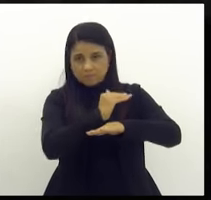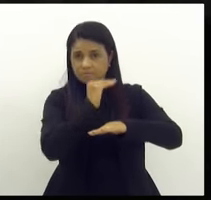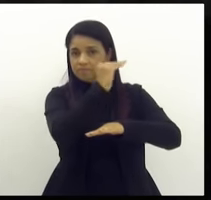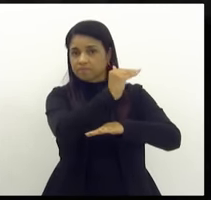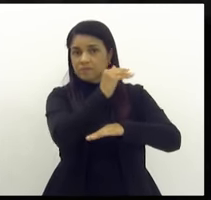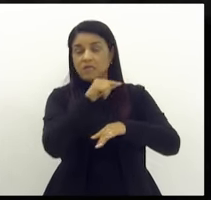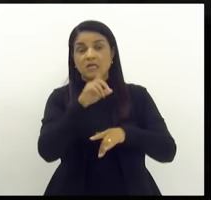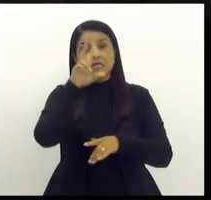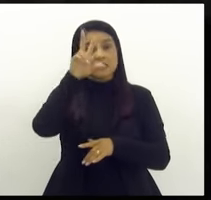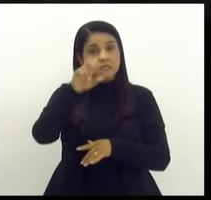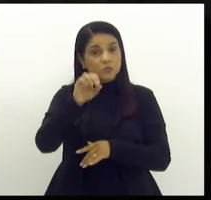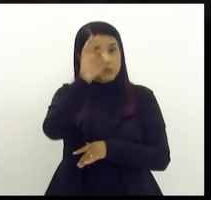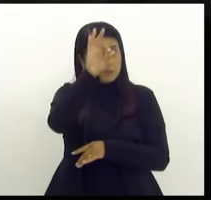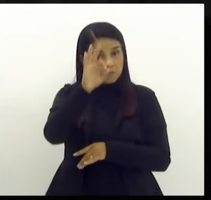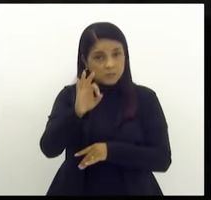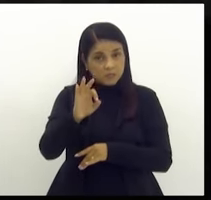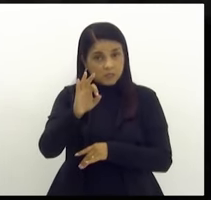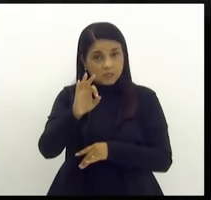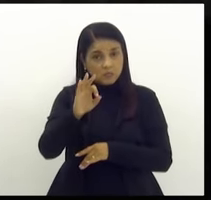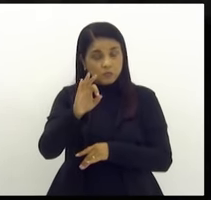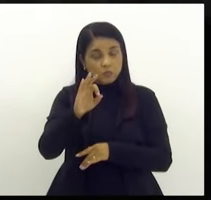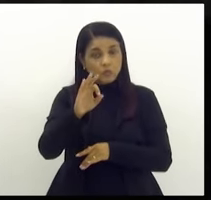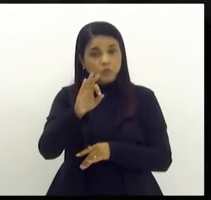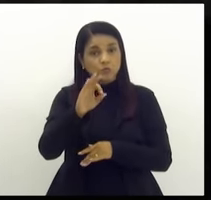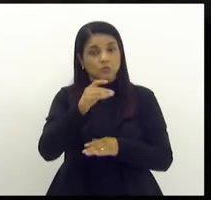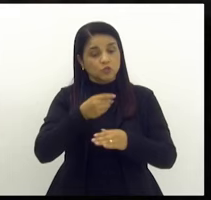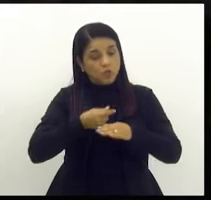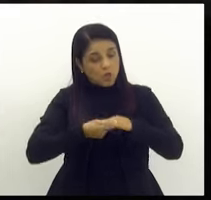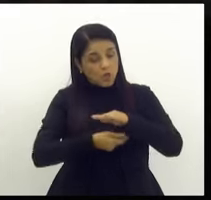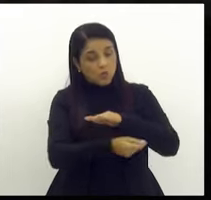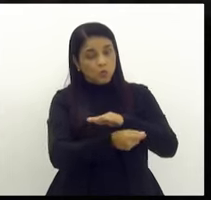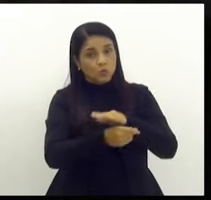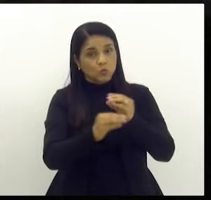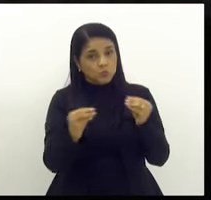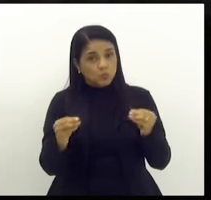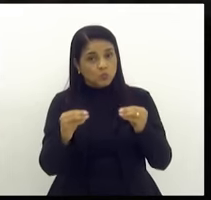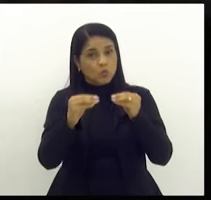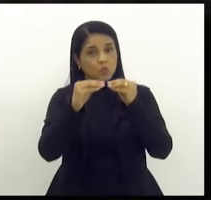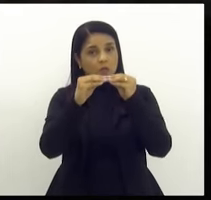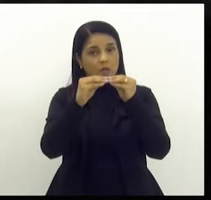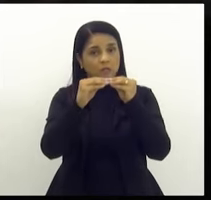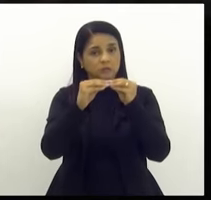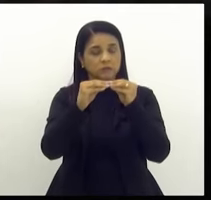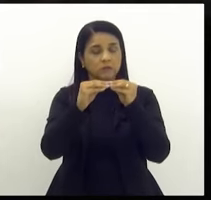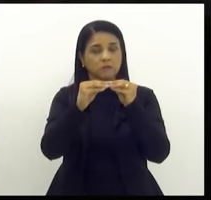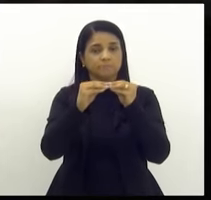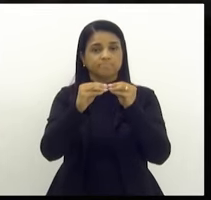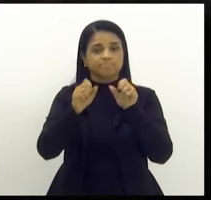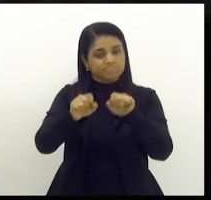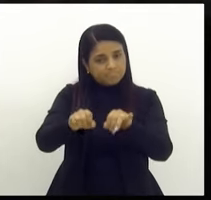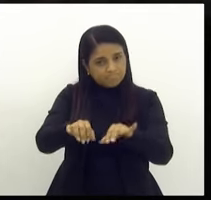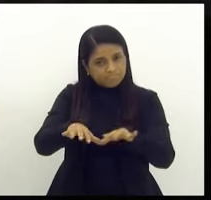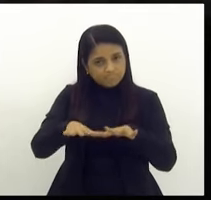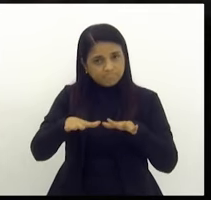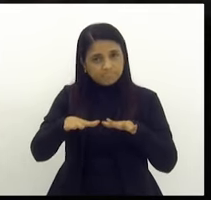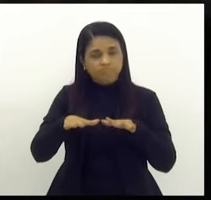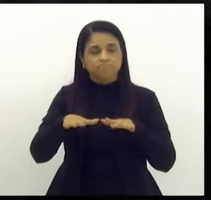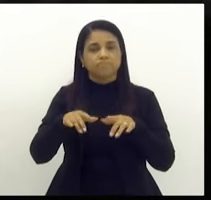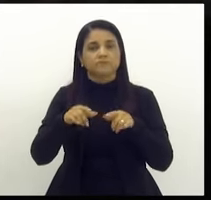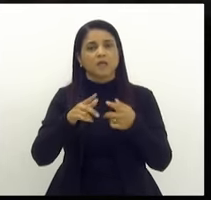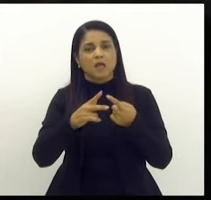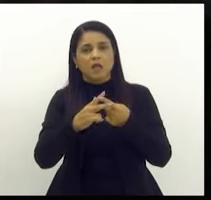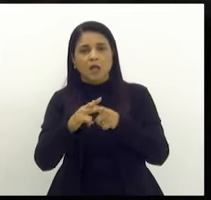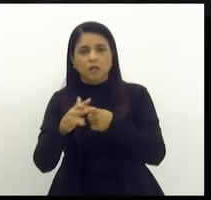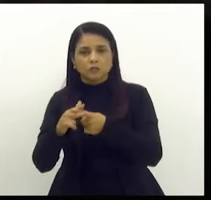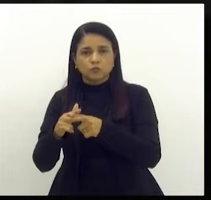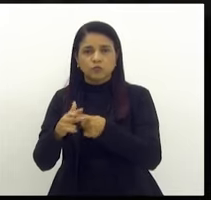50% dos recursos extraordinários furo de função de ações parlamentares termos de ajuste